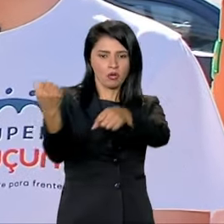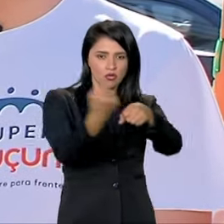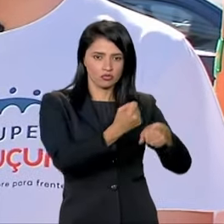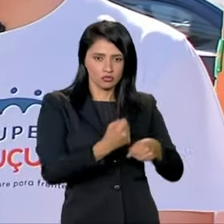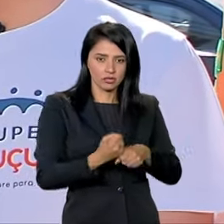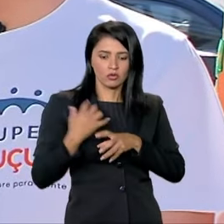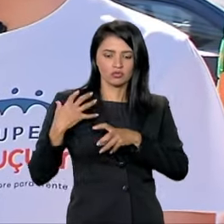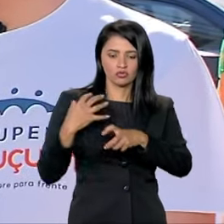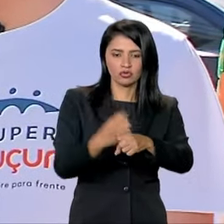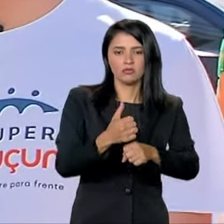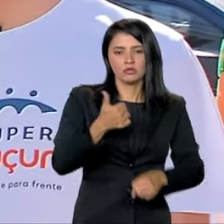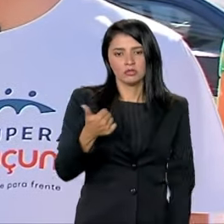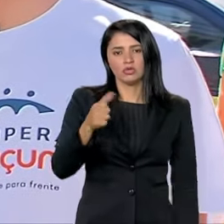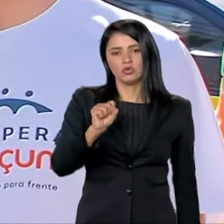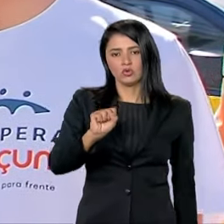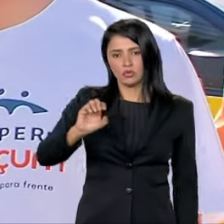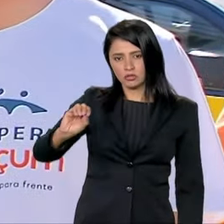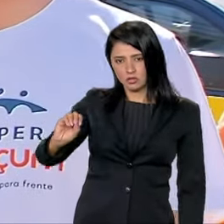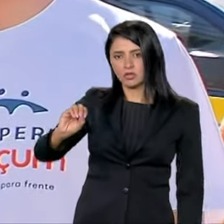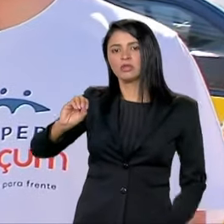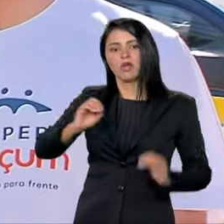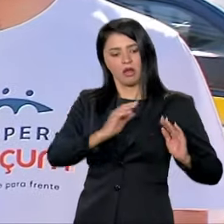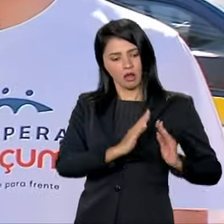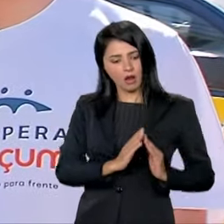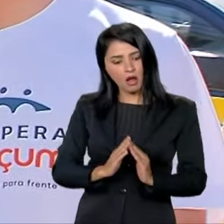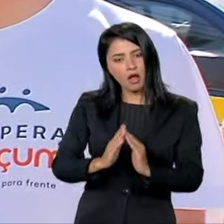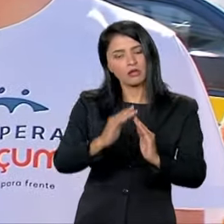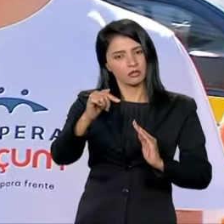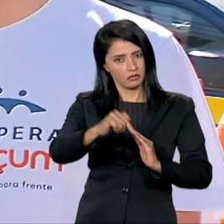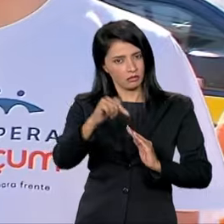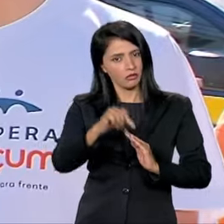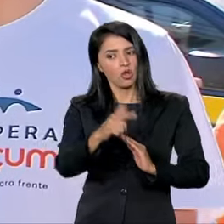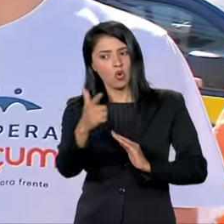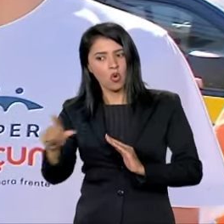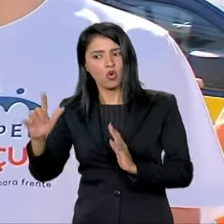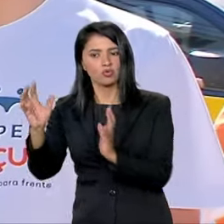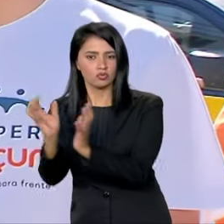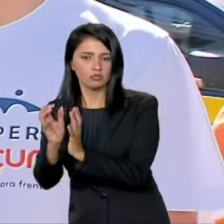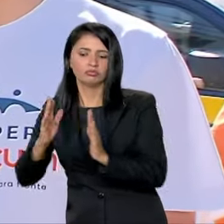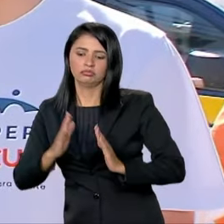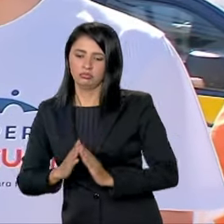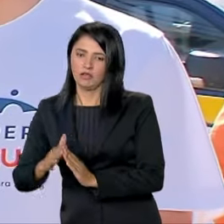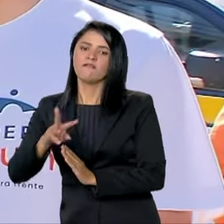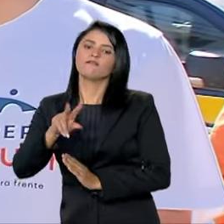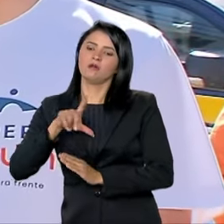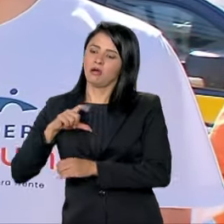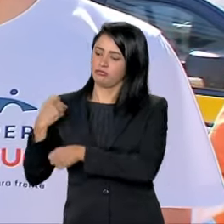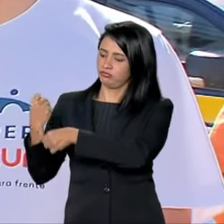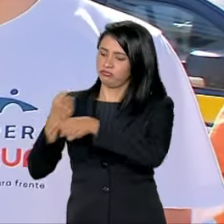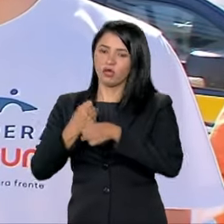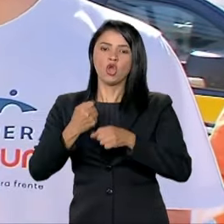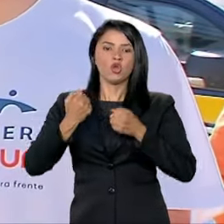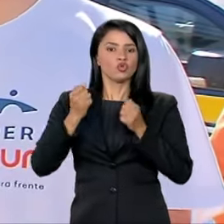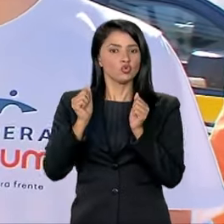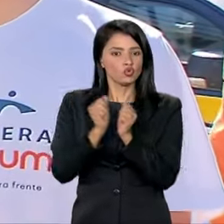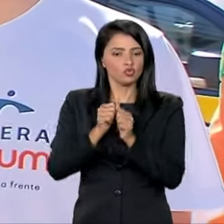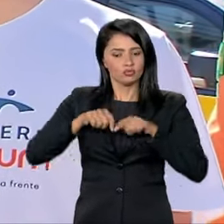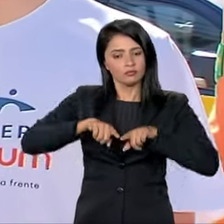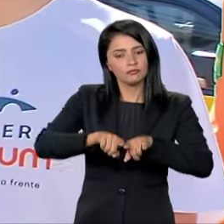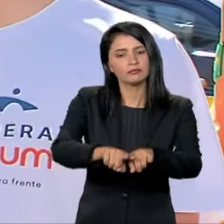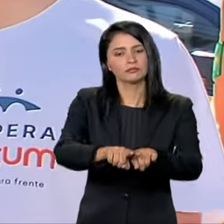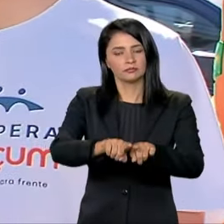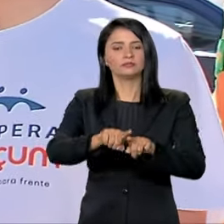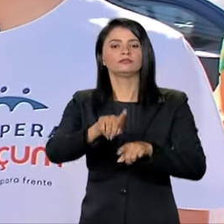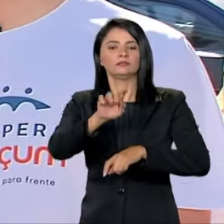180 casas aqui no município, mais um outro grupo de casas que será construído em parceria com o Governo do Estado. E agora nós estamos